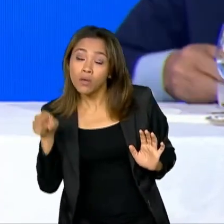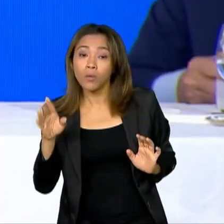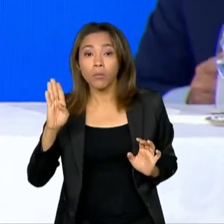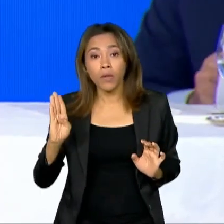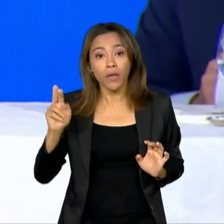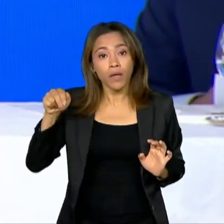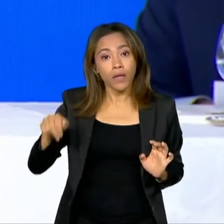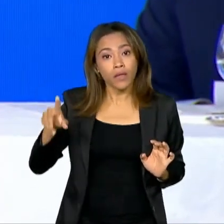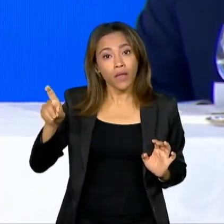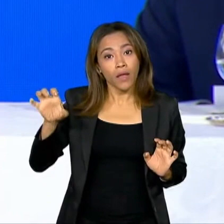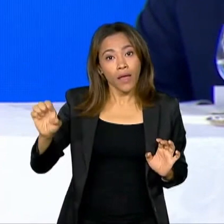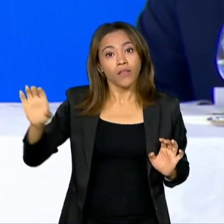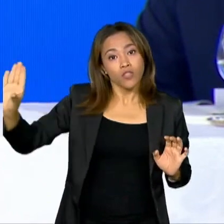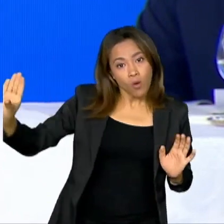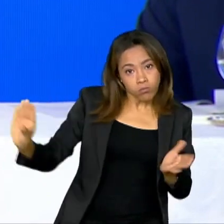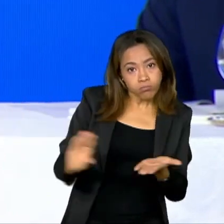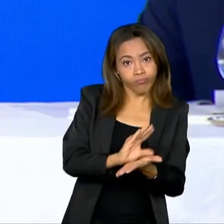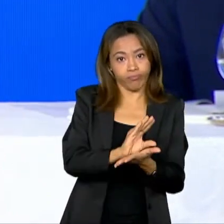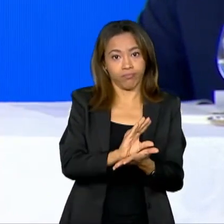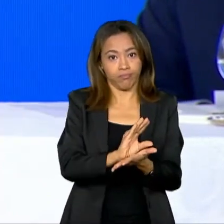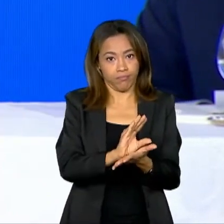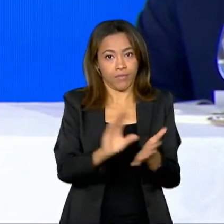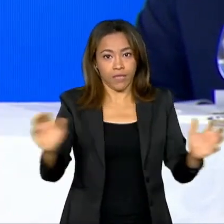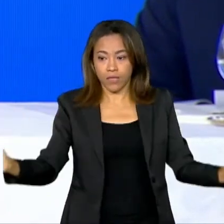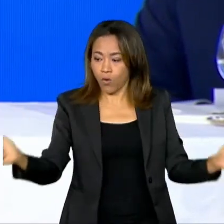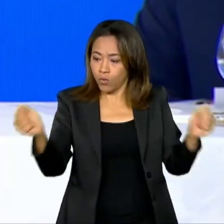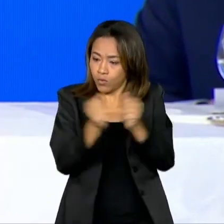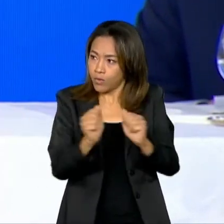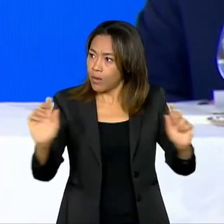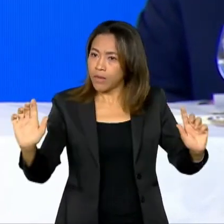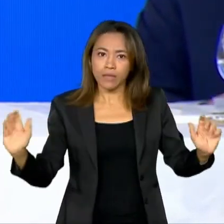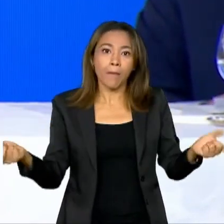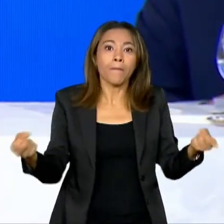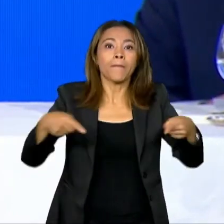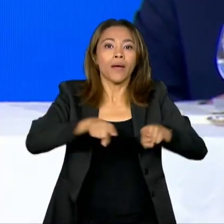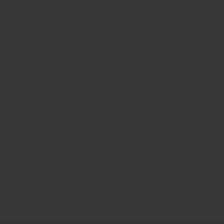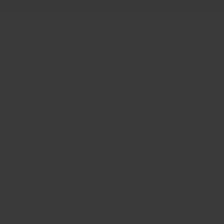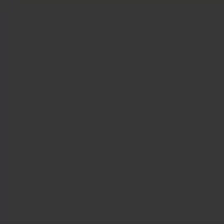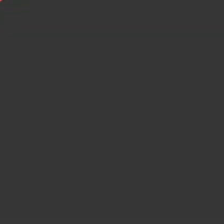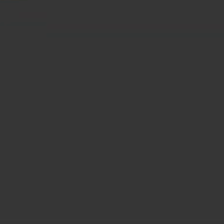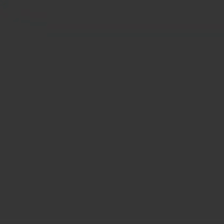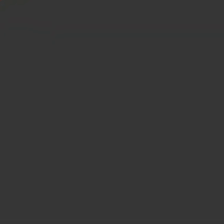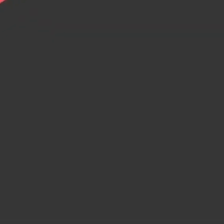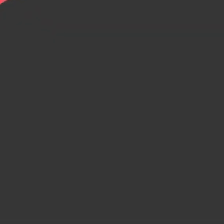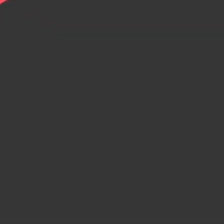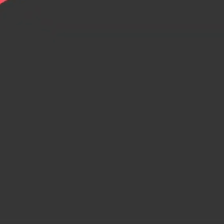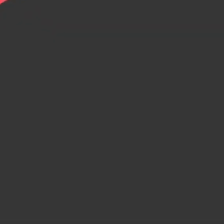apoio presencial às micro, pequenas e médias empresas.